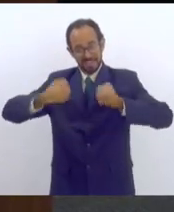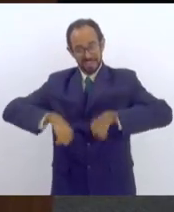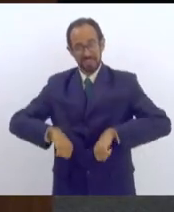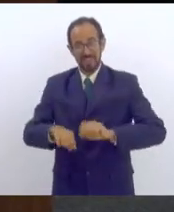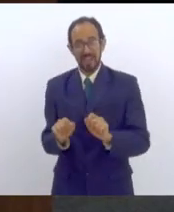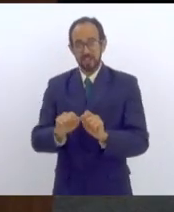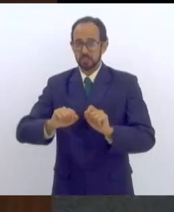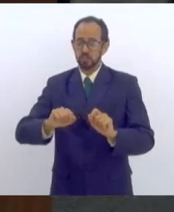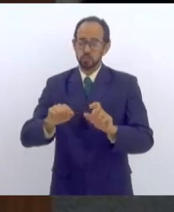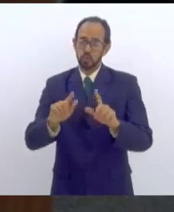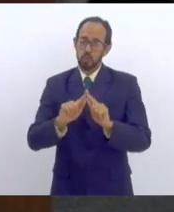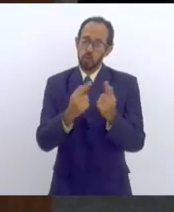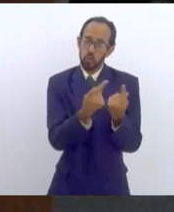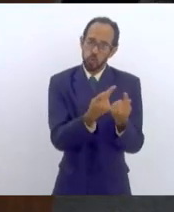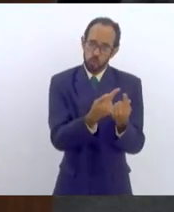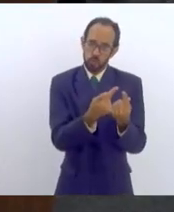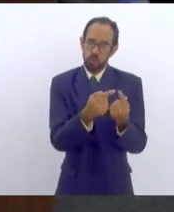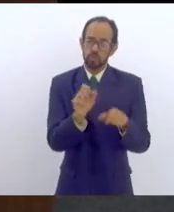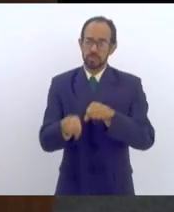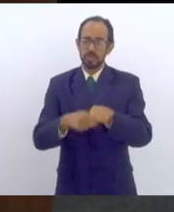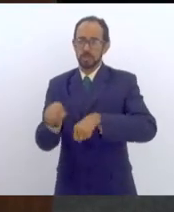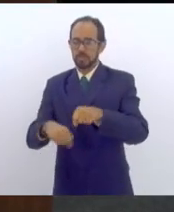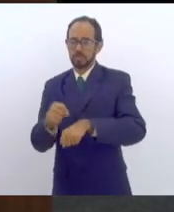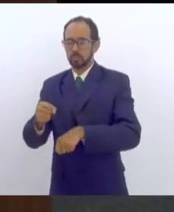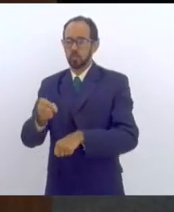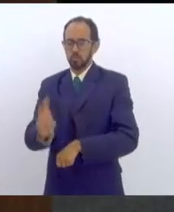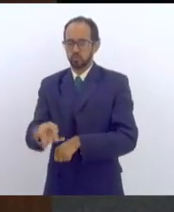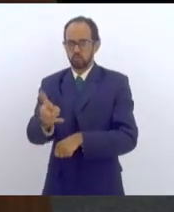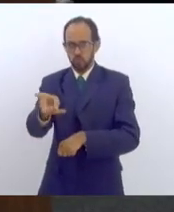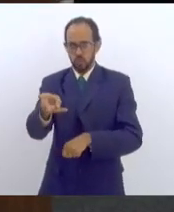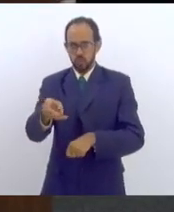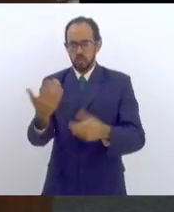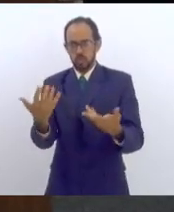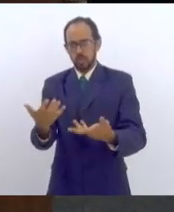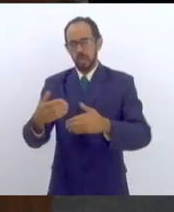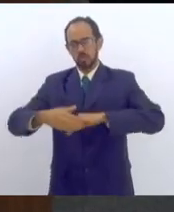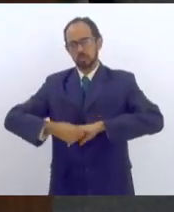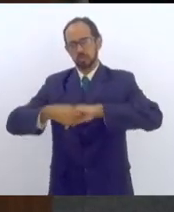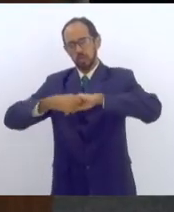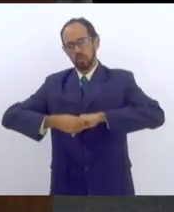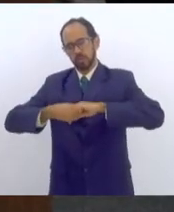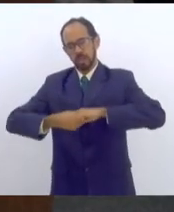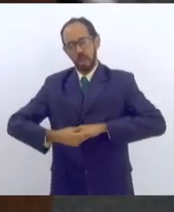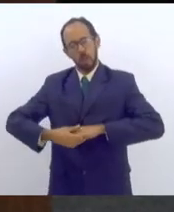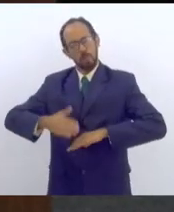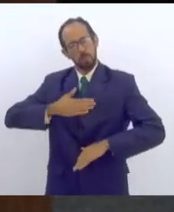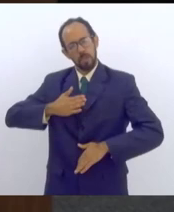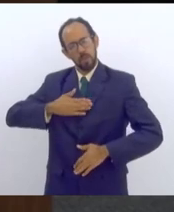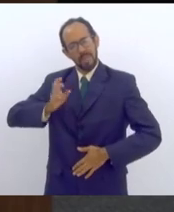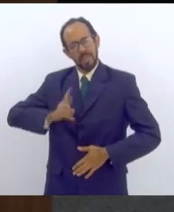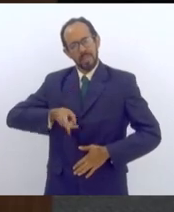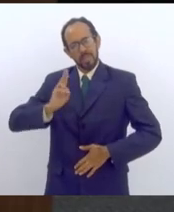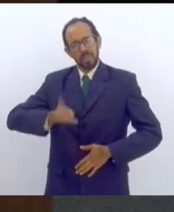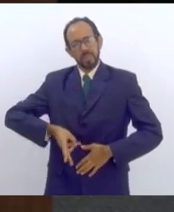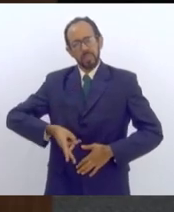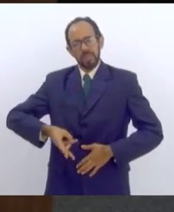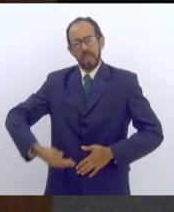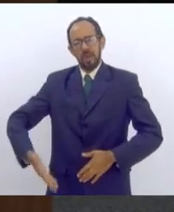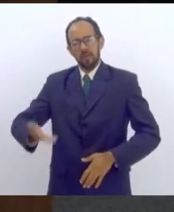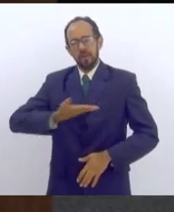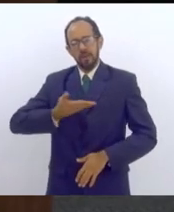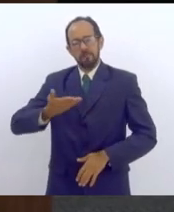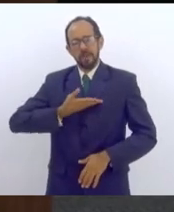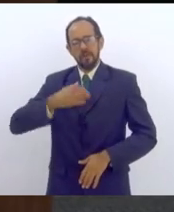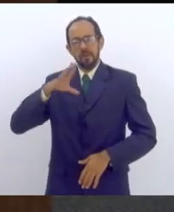necessidades daquele grupo continuou, e eu quero saudar aqui o meu eterno companheiro vascaíno como